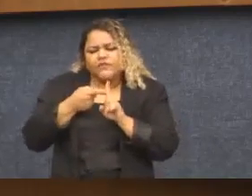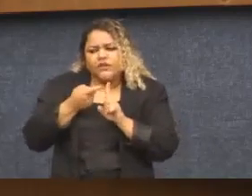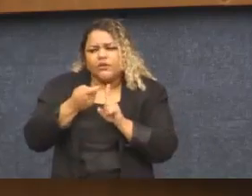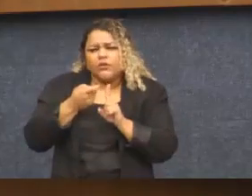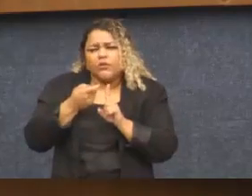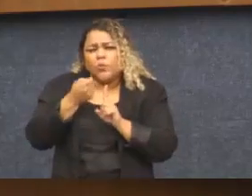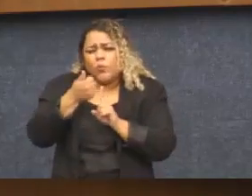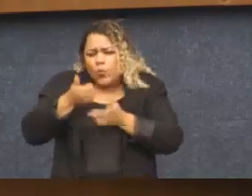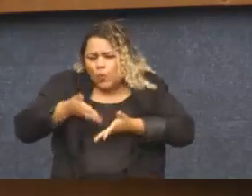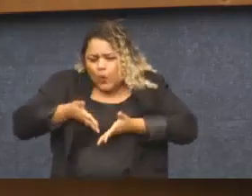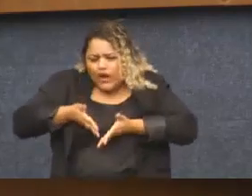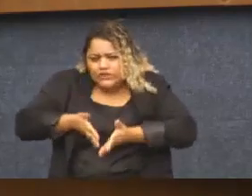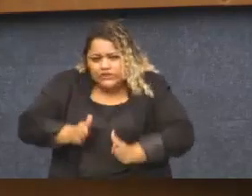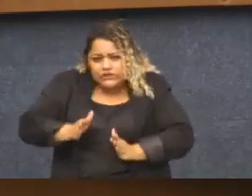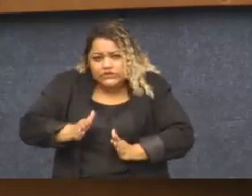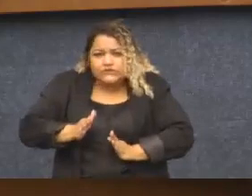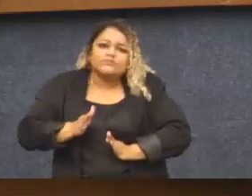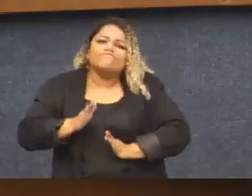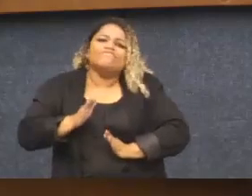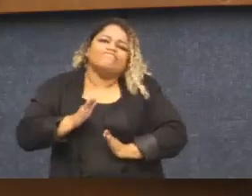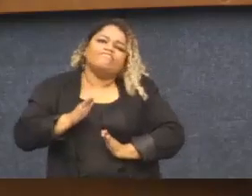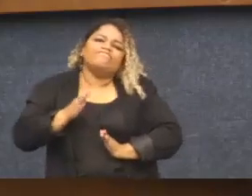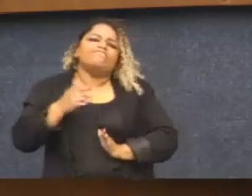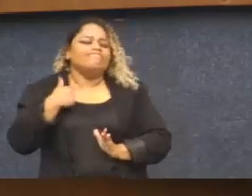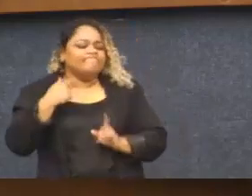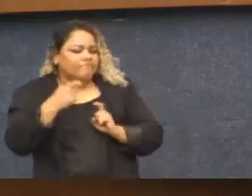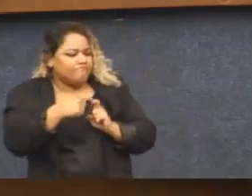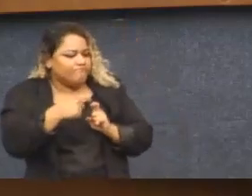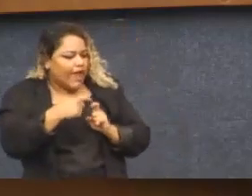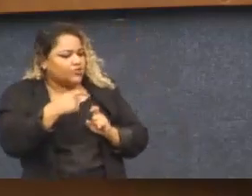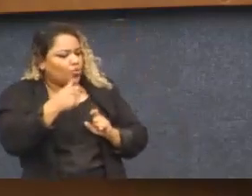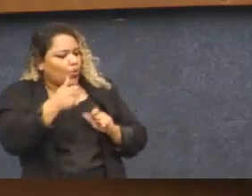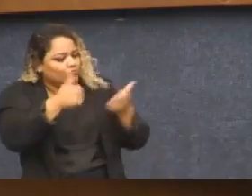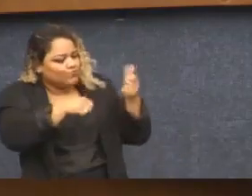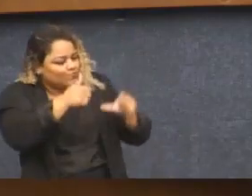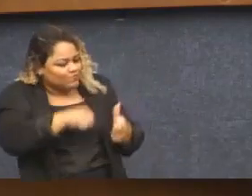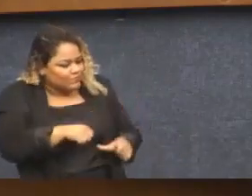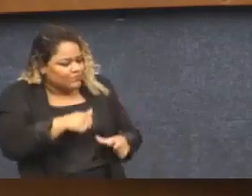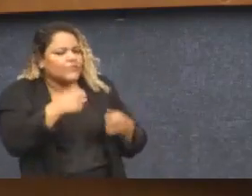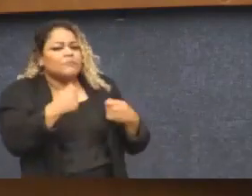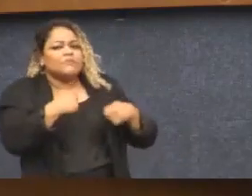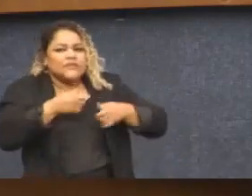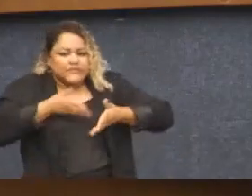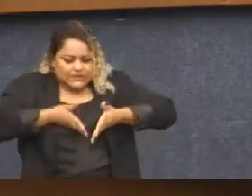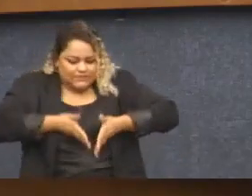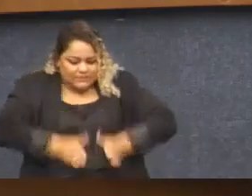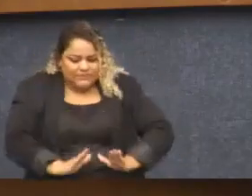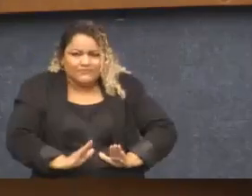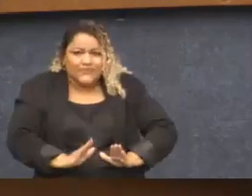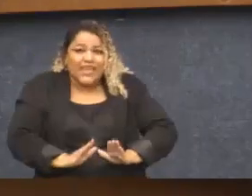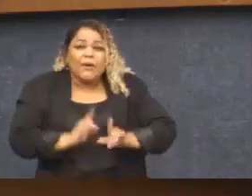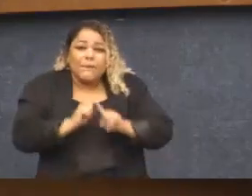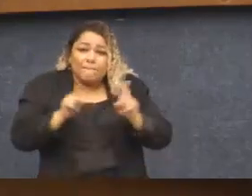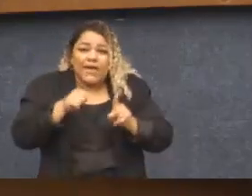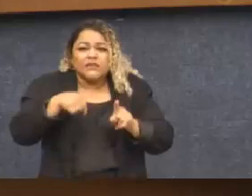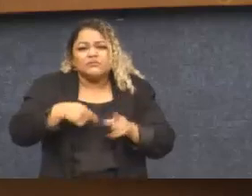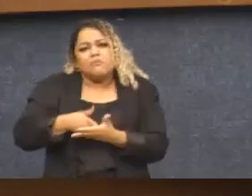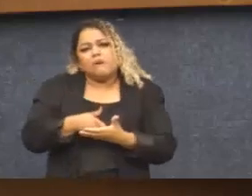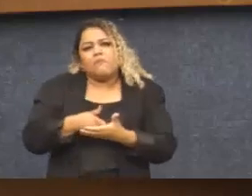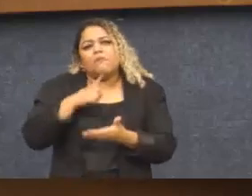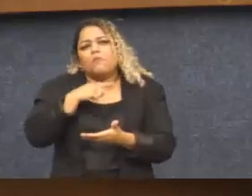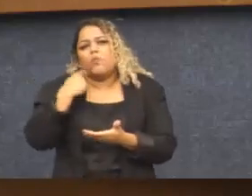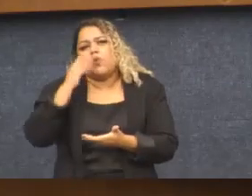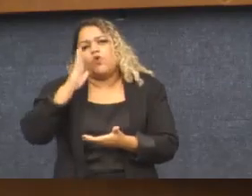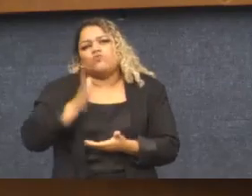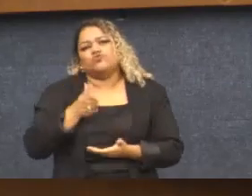precisa, né, por indicações técnicas, ser encaminhada como um parto também, né? O feto está morto e precisa ocorrer o